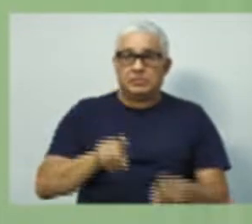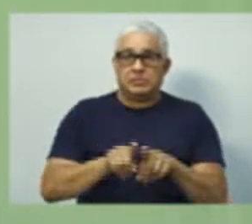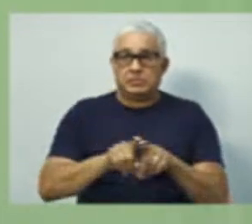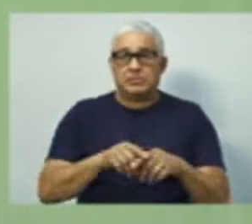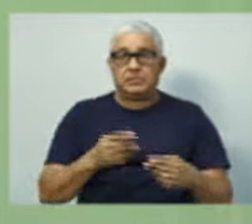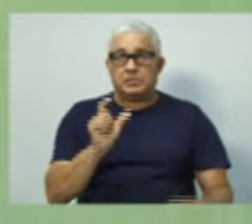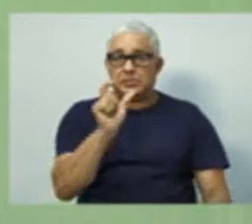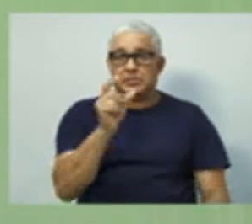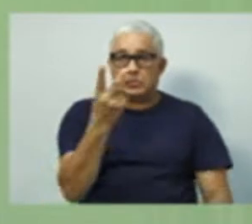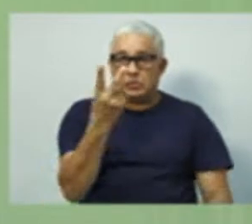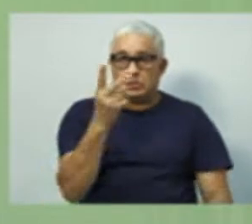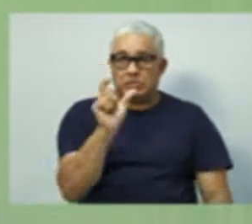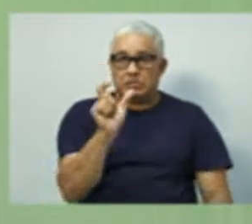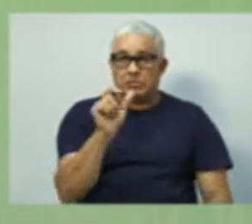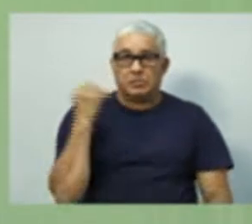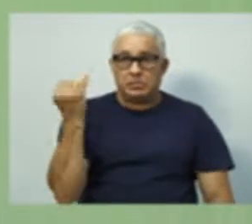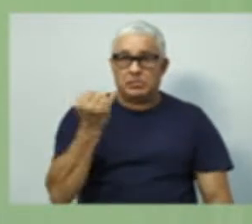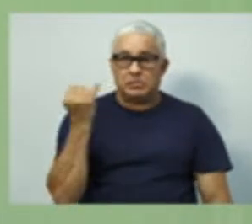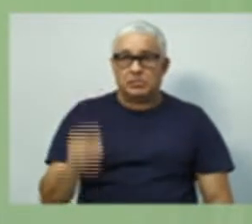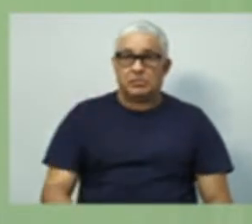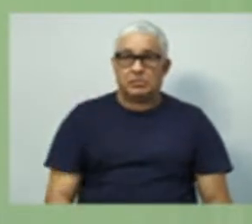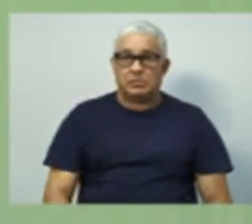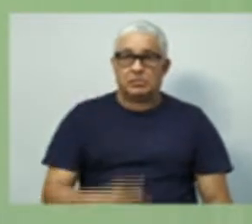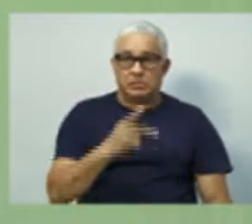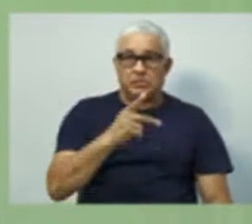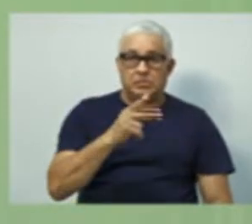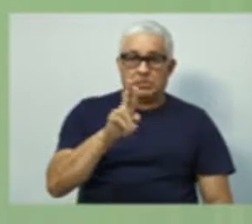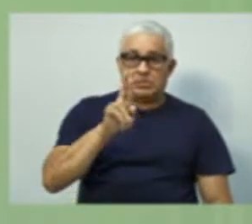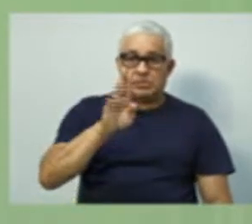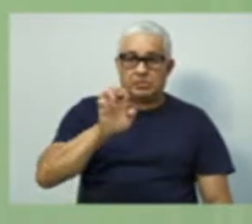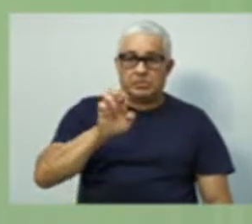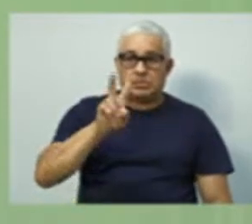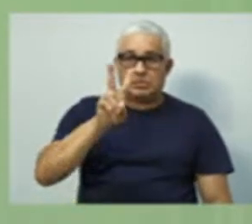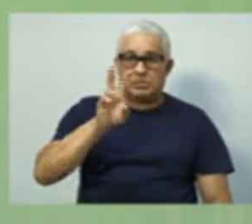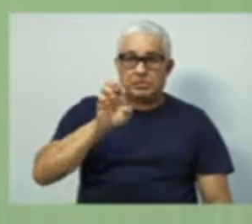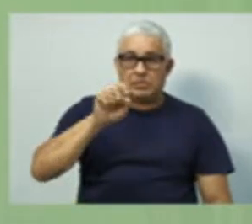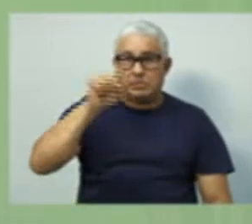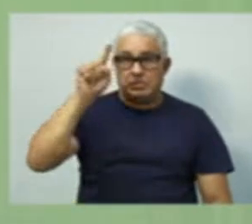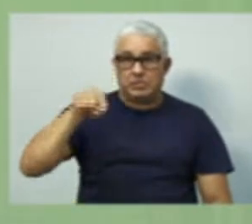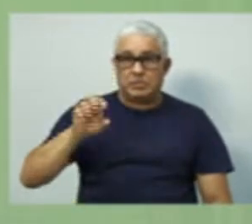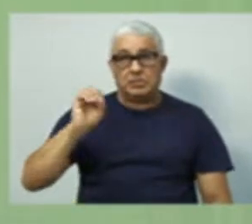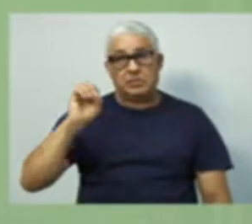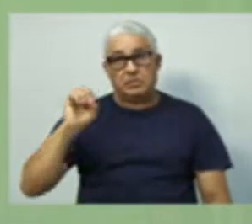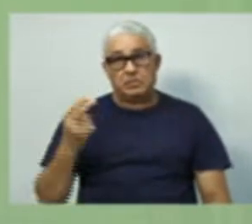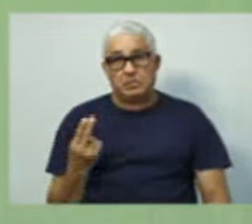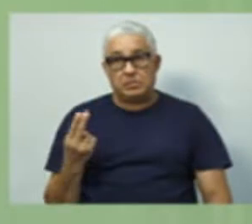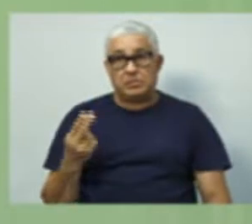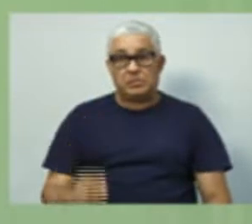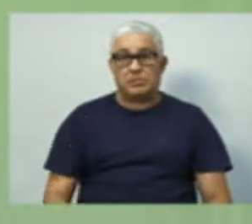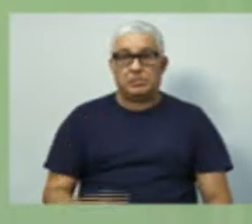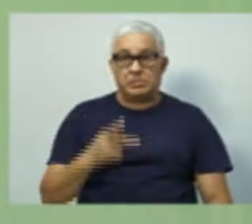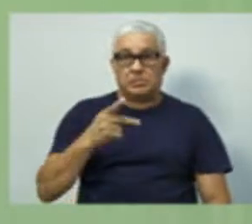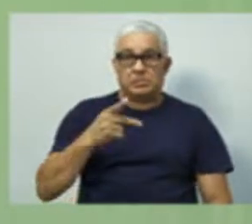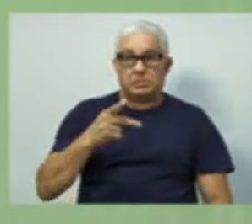duas palavras aí importantes, que é a prever ou projetar.